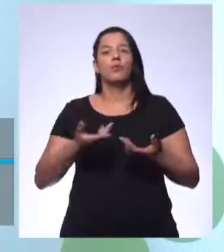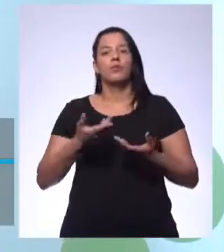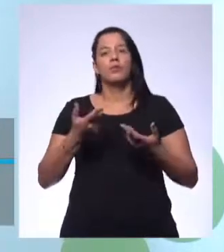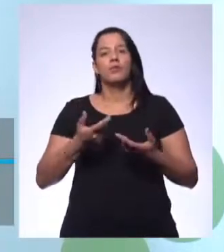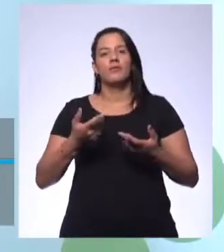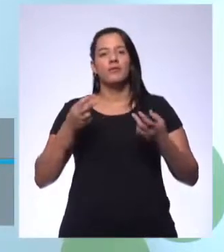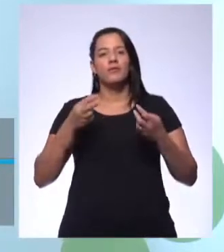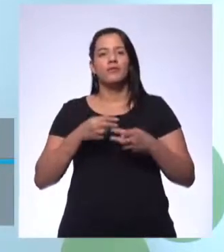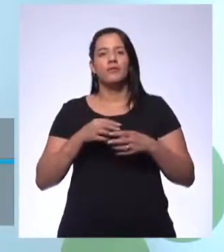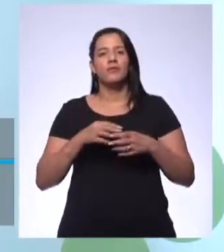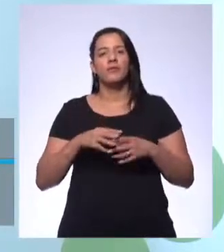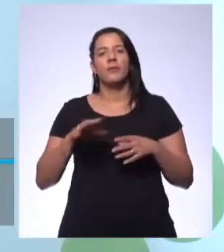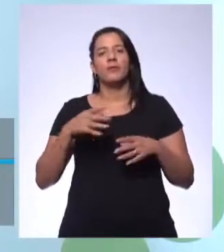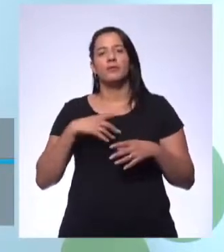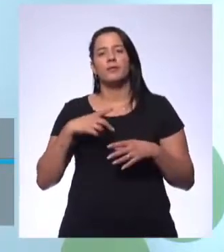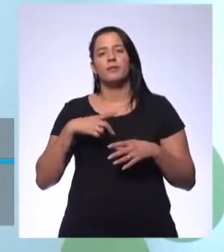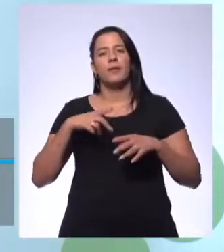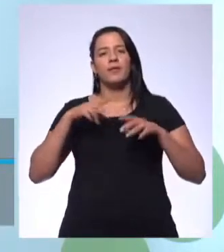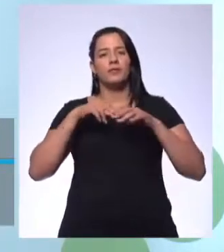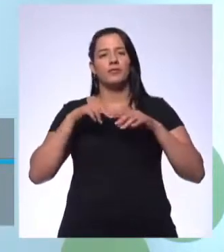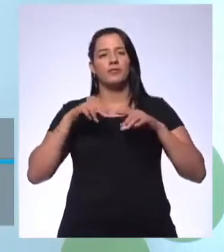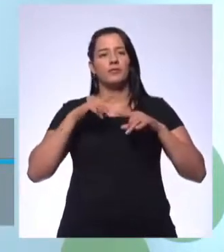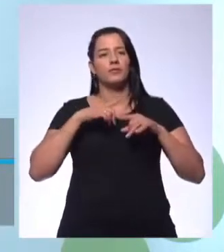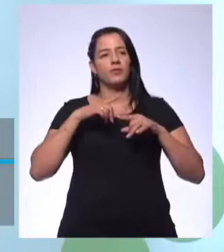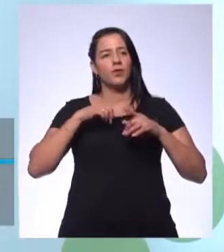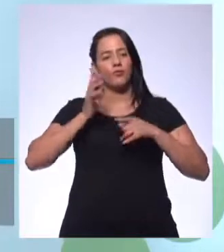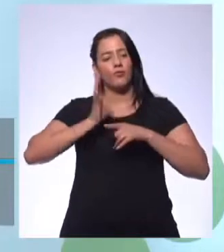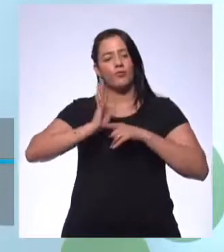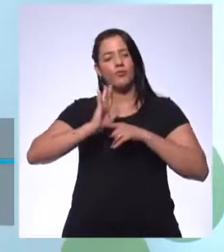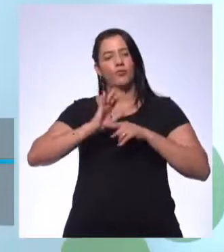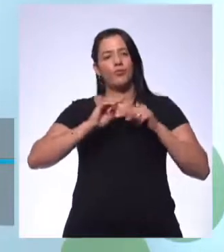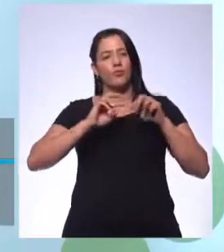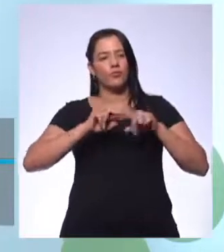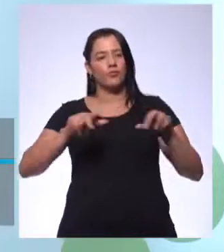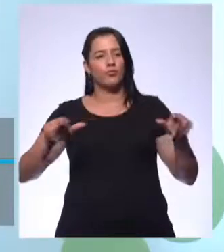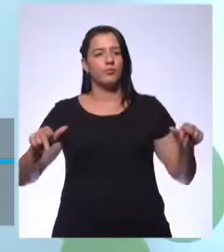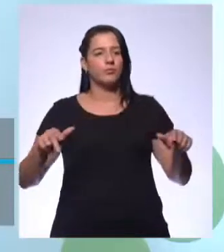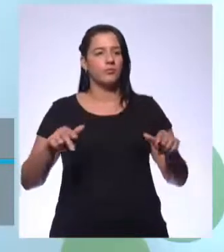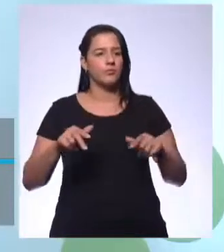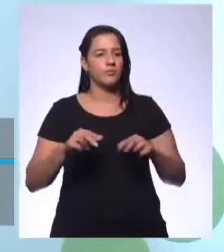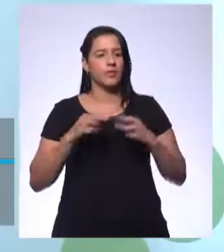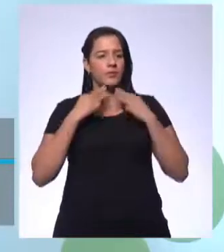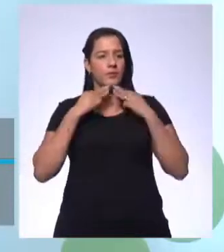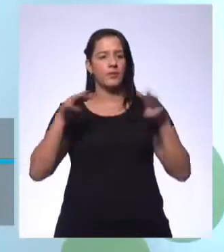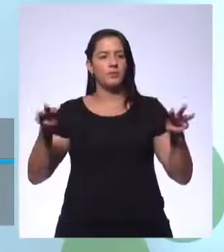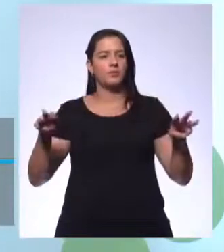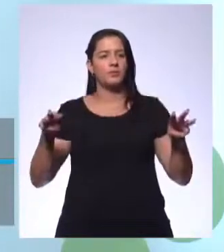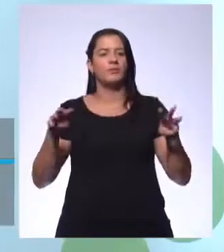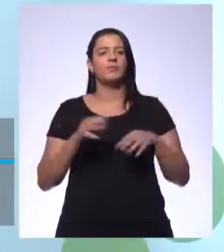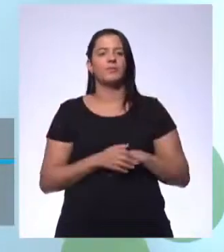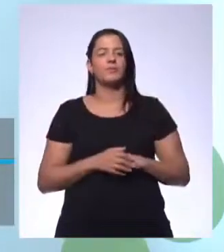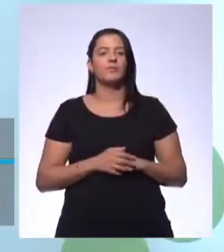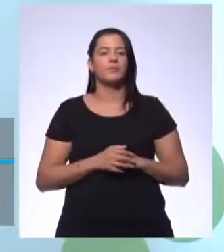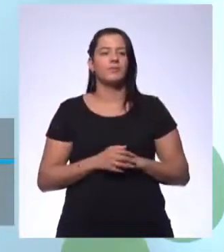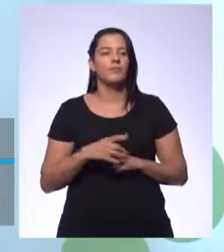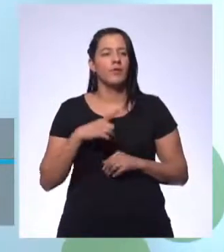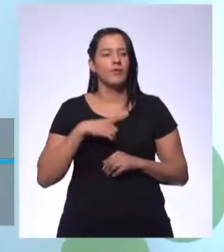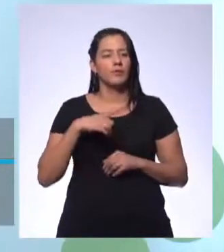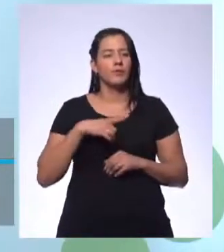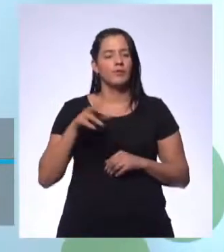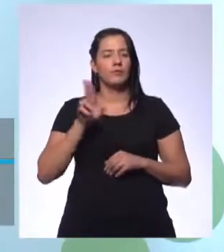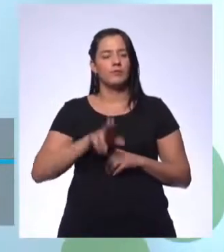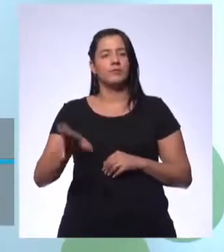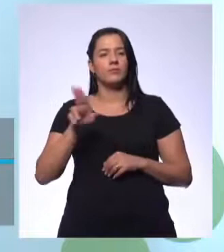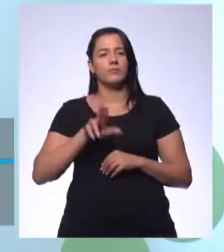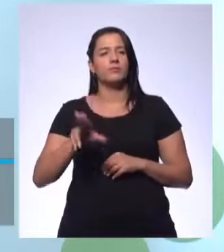alunos citando títulos de filmes. Eu não sei se cabe aqui por enquanto, mas sim, alguns citando. Pode falar. Por exemplo,